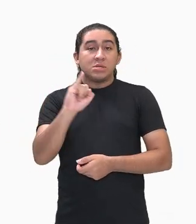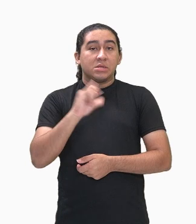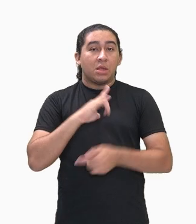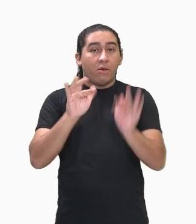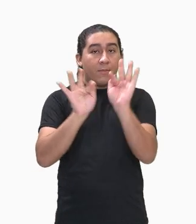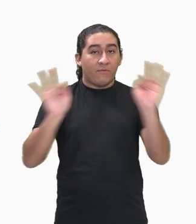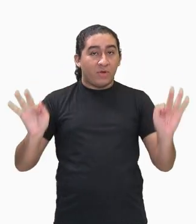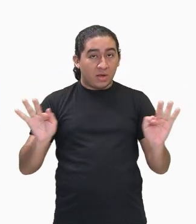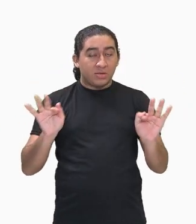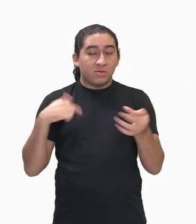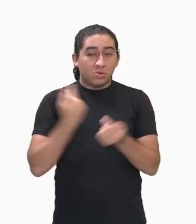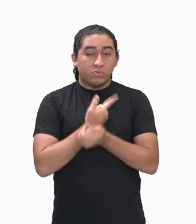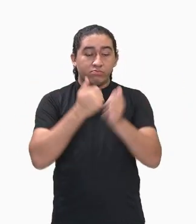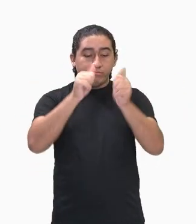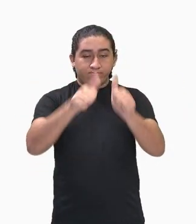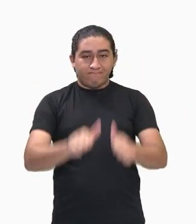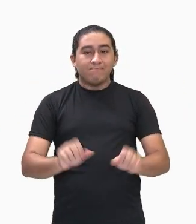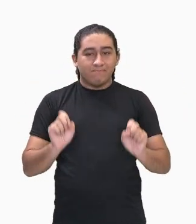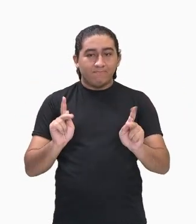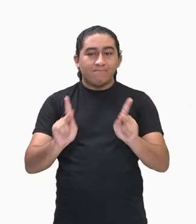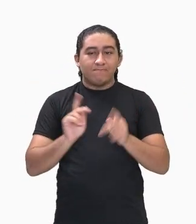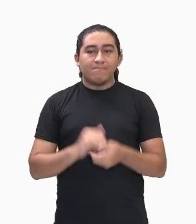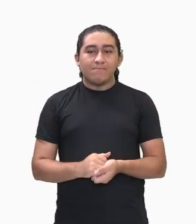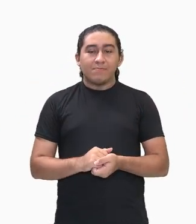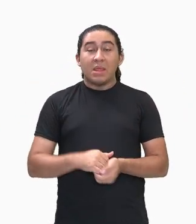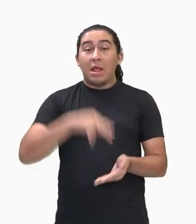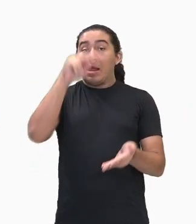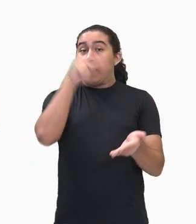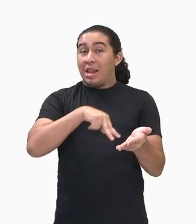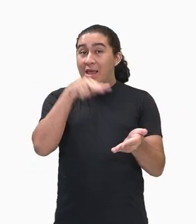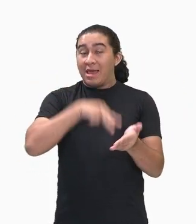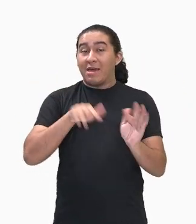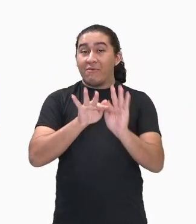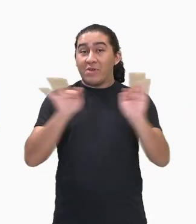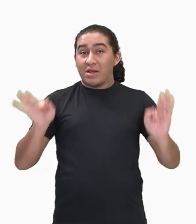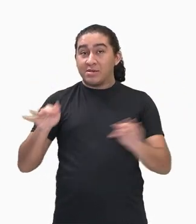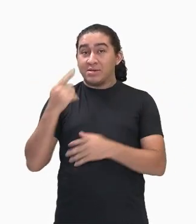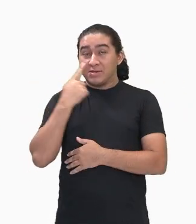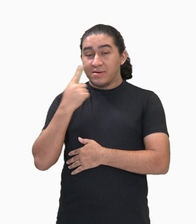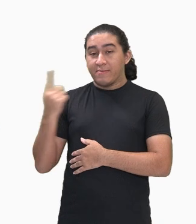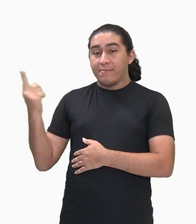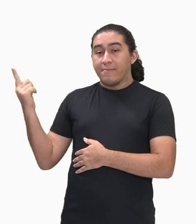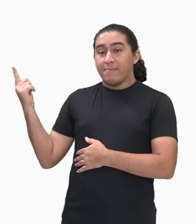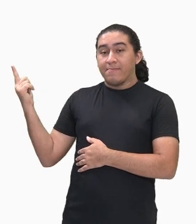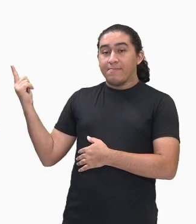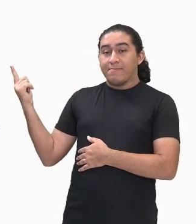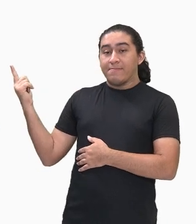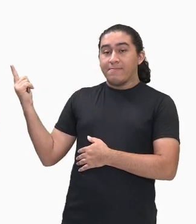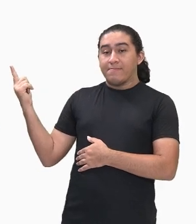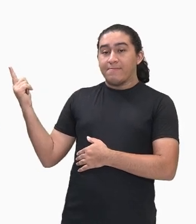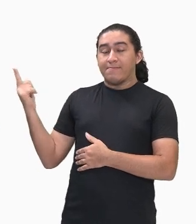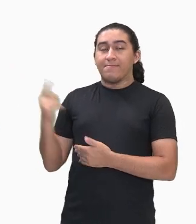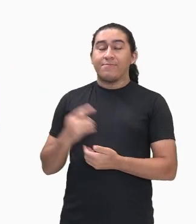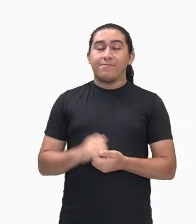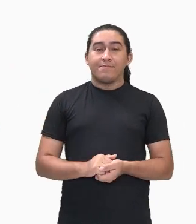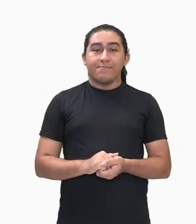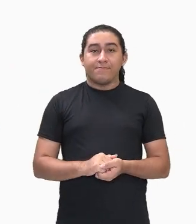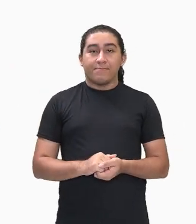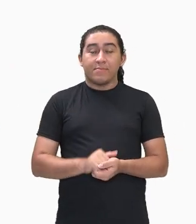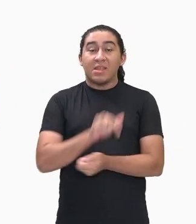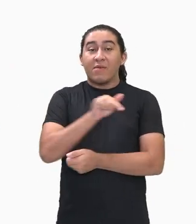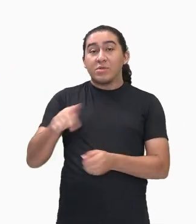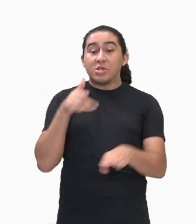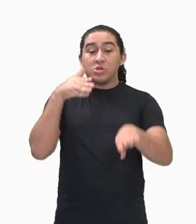vai analisá-la. Então, leia, vencerás, não morrerás. Você chega num